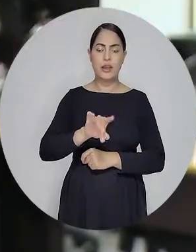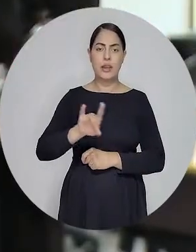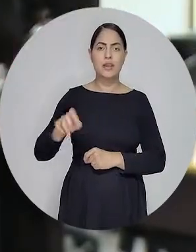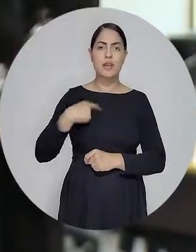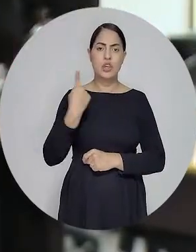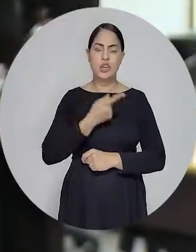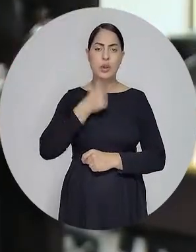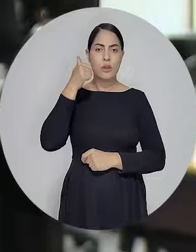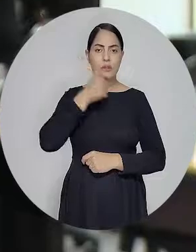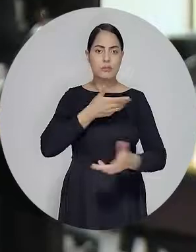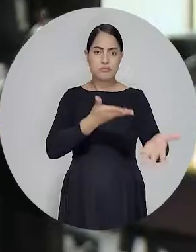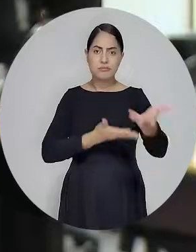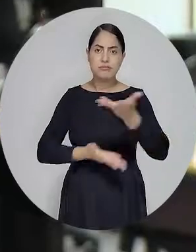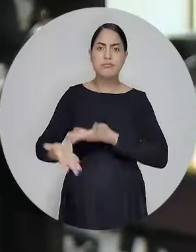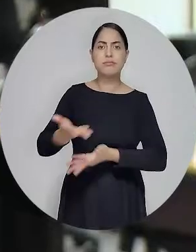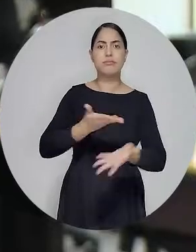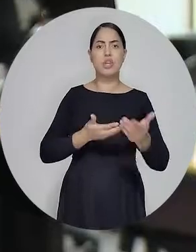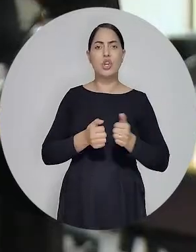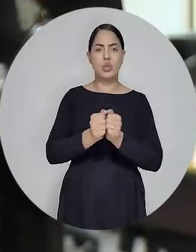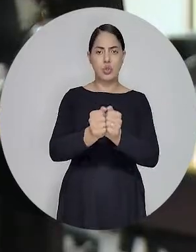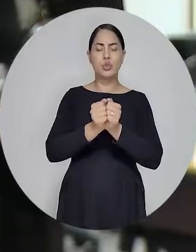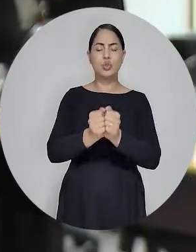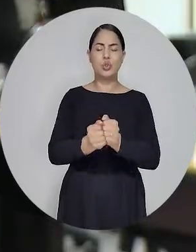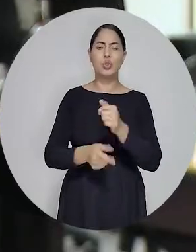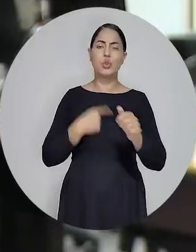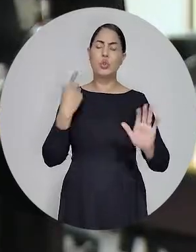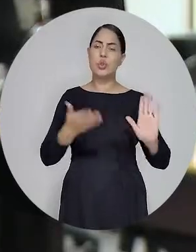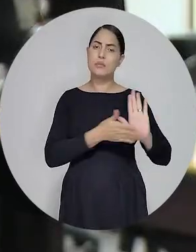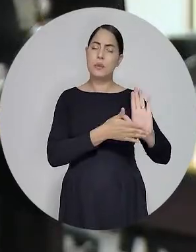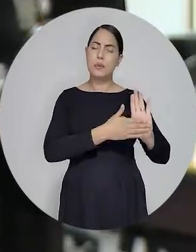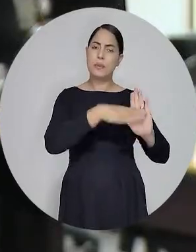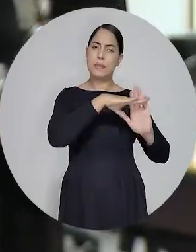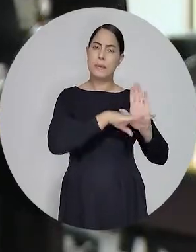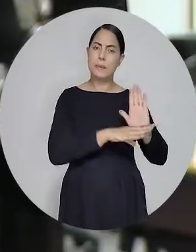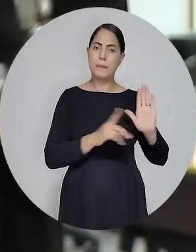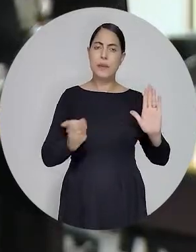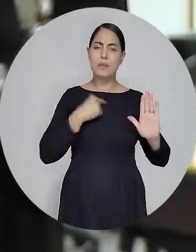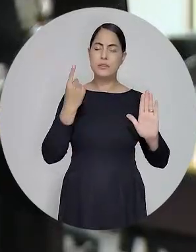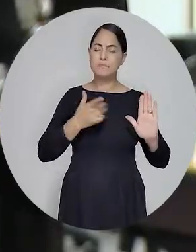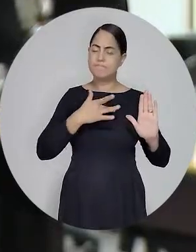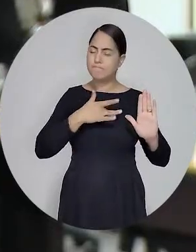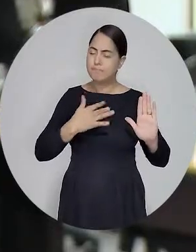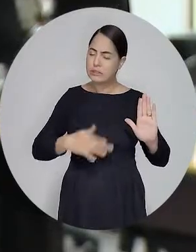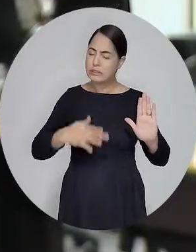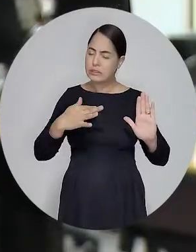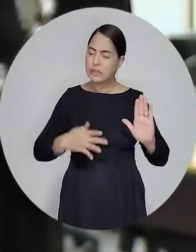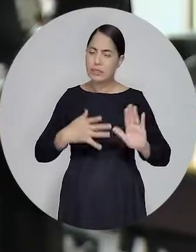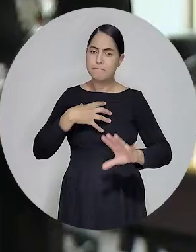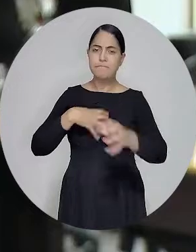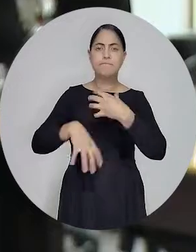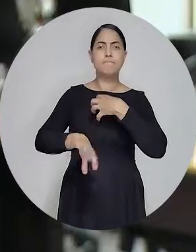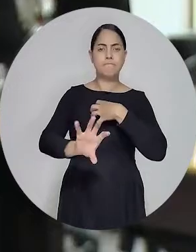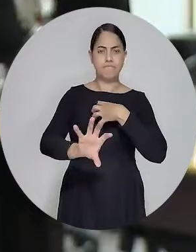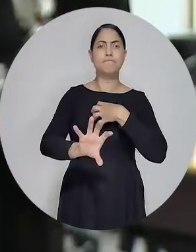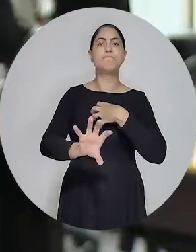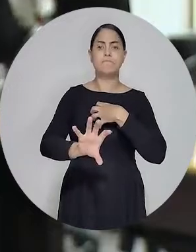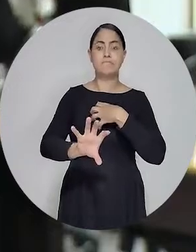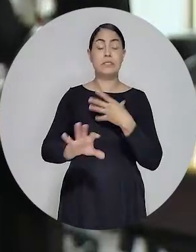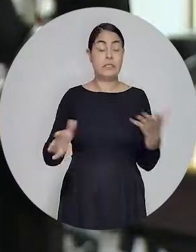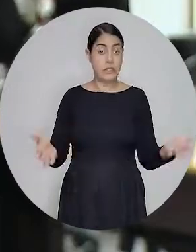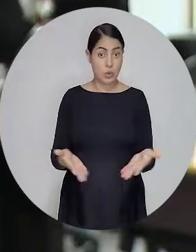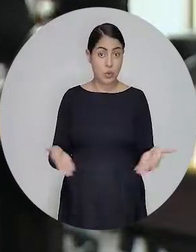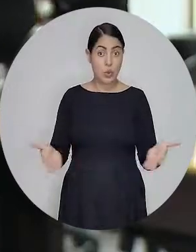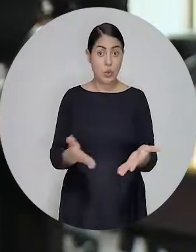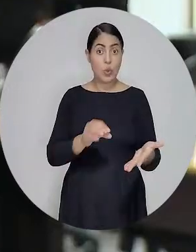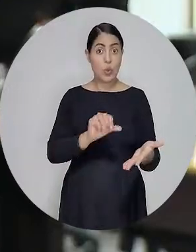vários temas, várias propostas, onde pudemos nos debruçar, né, em nossas dores, nas dores